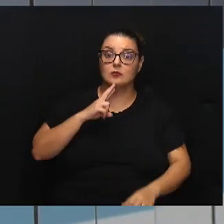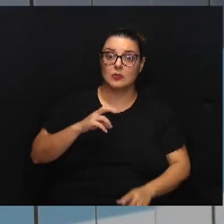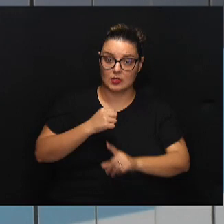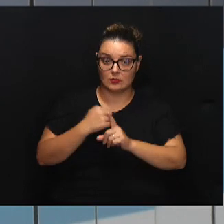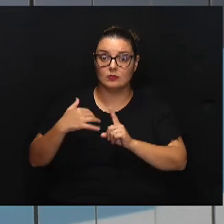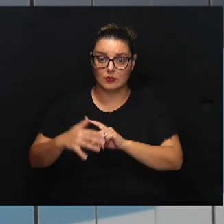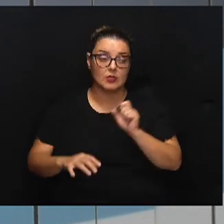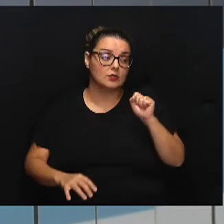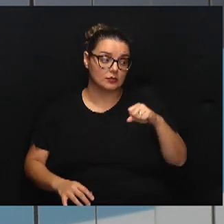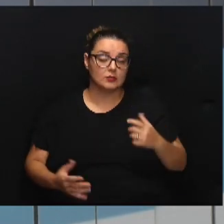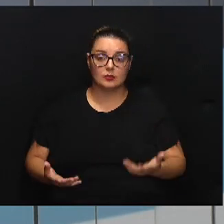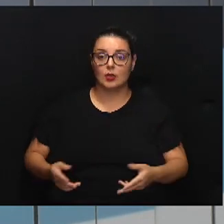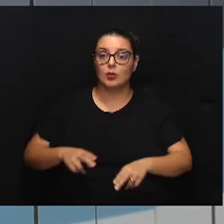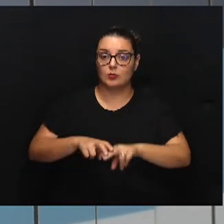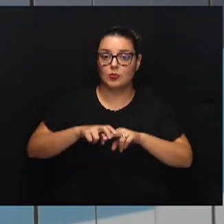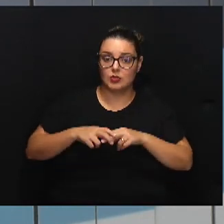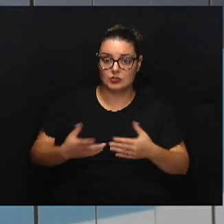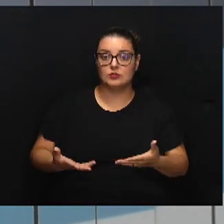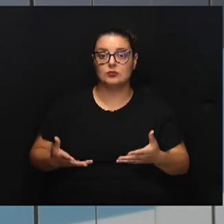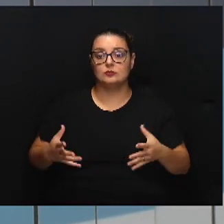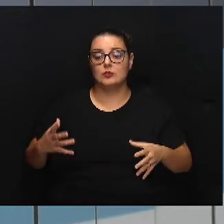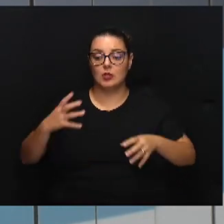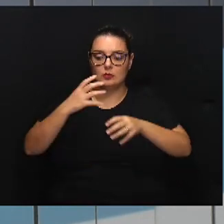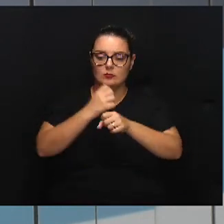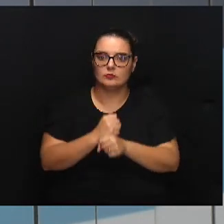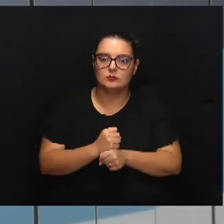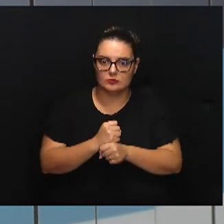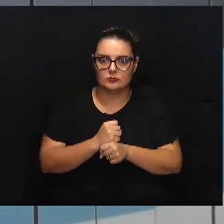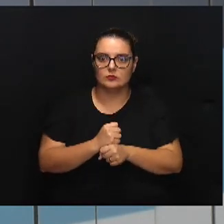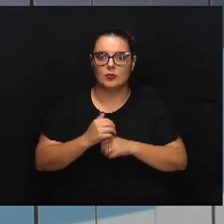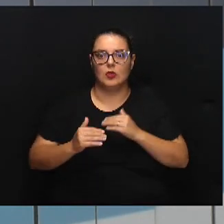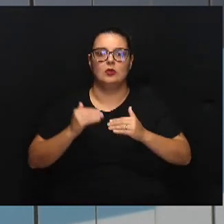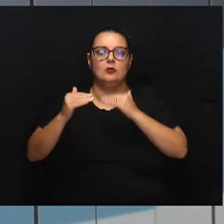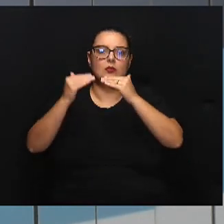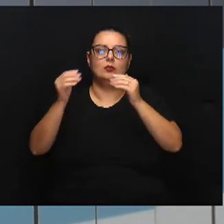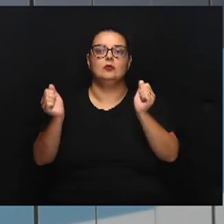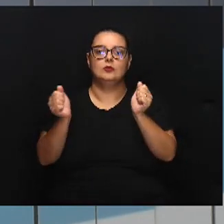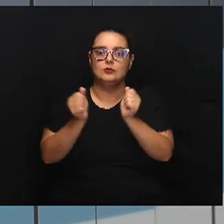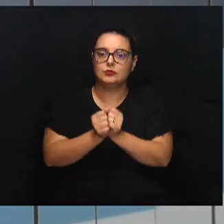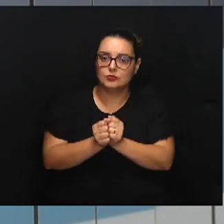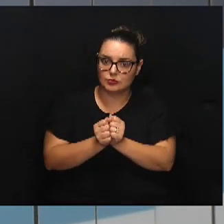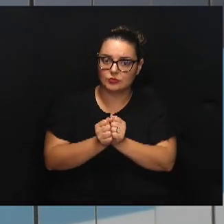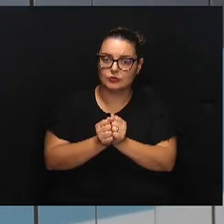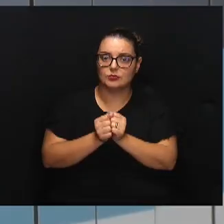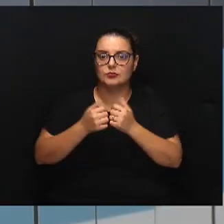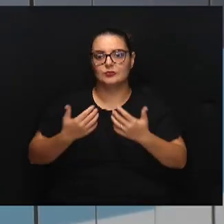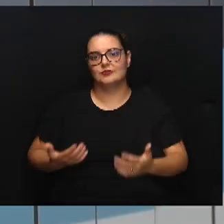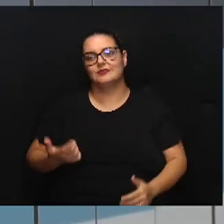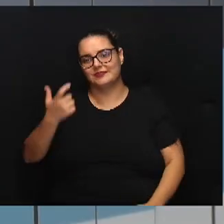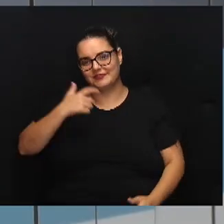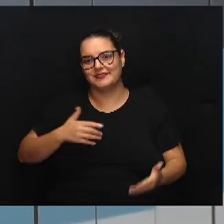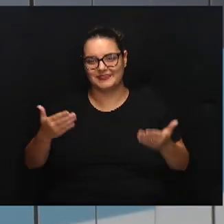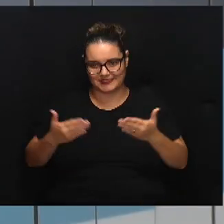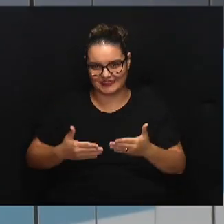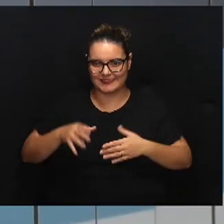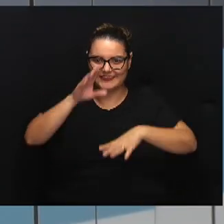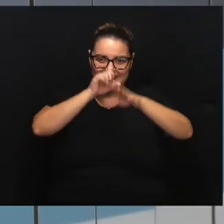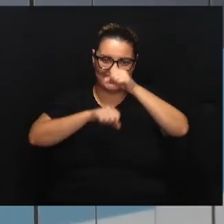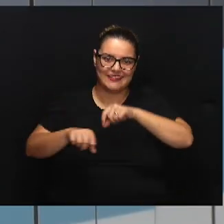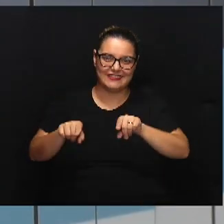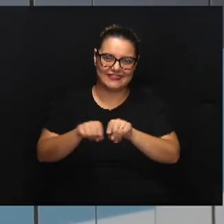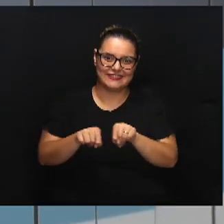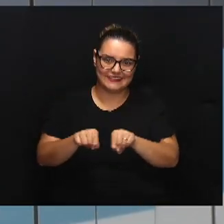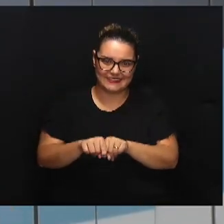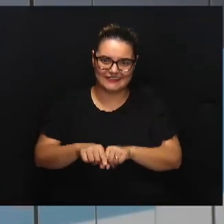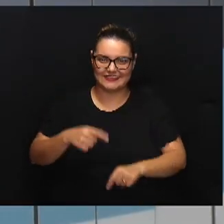sociedade. Então, por isso que isso precisa ser um conjunto, precisa ser construído conjuntamente. Então, eu vim hoje também para aprender, né? Eu